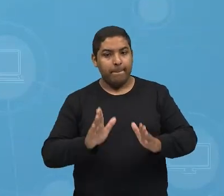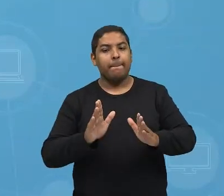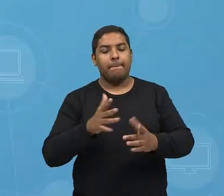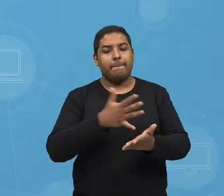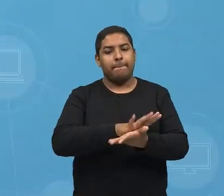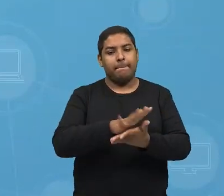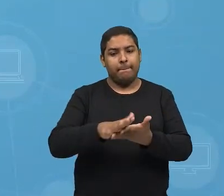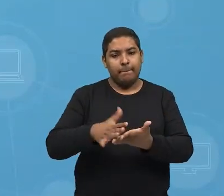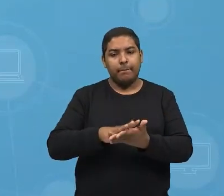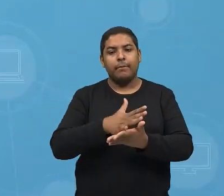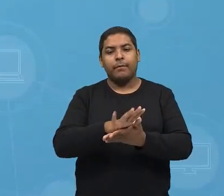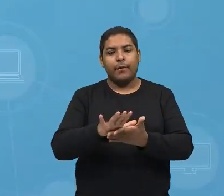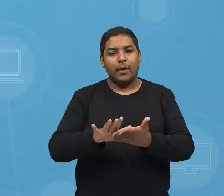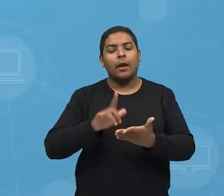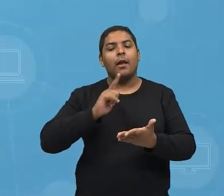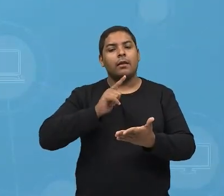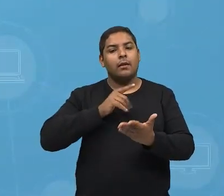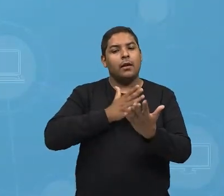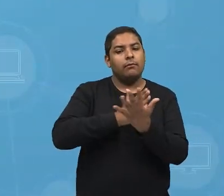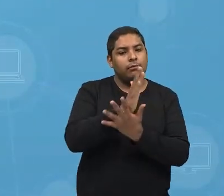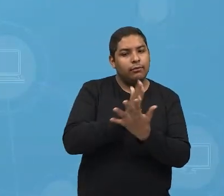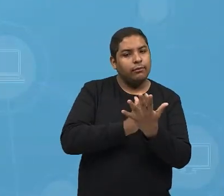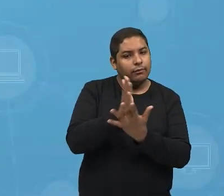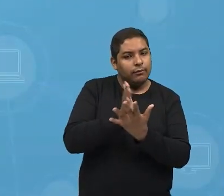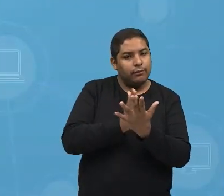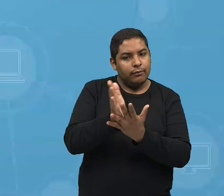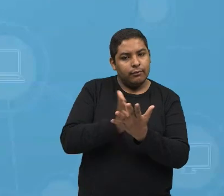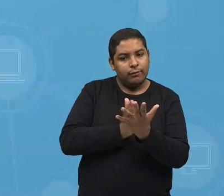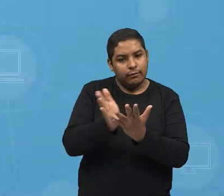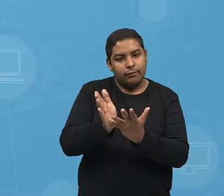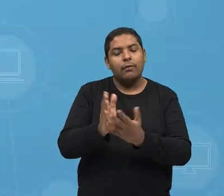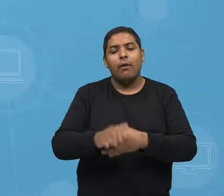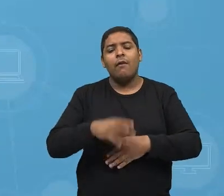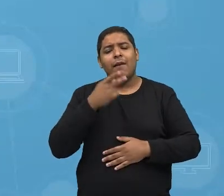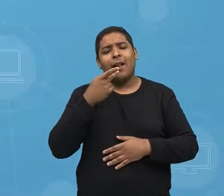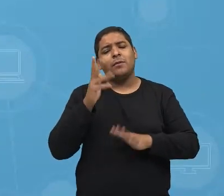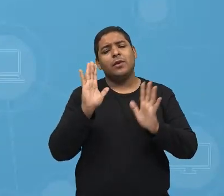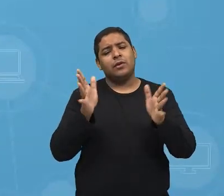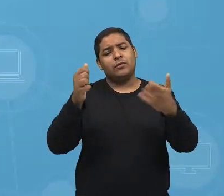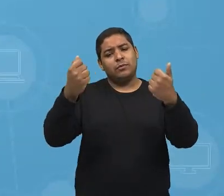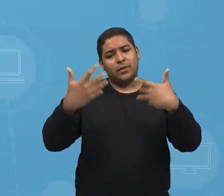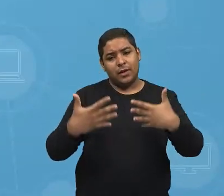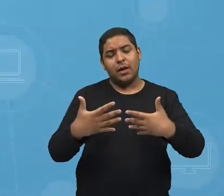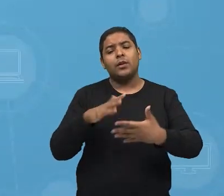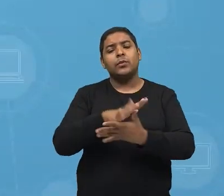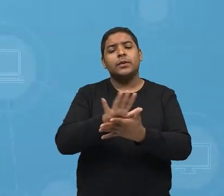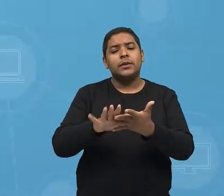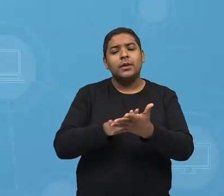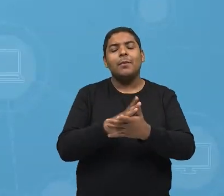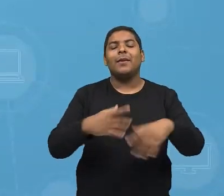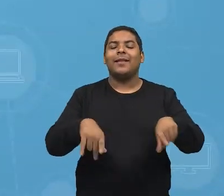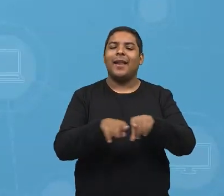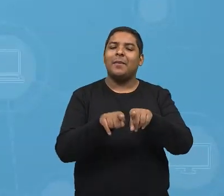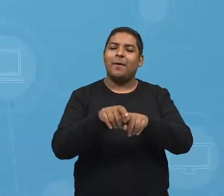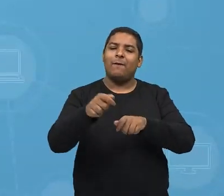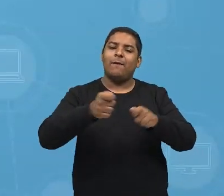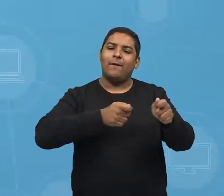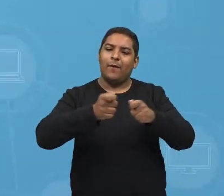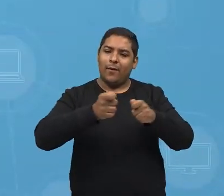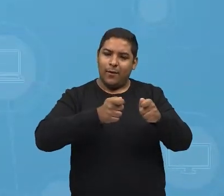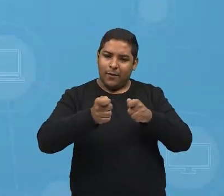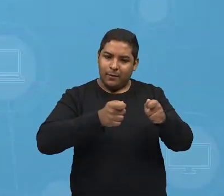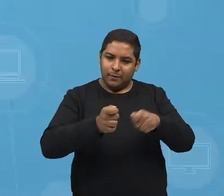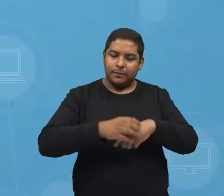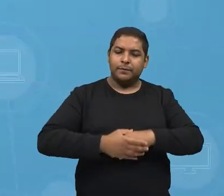que tem as suas ramificações. Nós falamos do samba de gafieira e falamos do forró, mas claro que tem